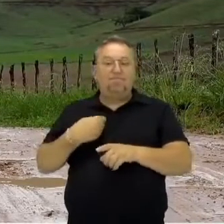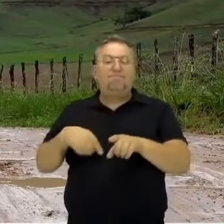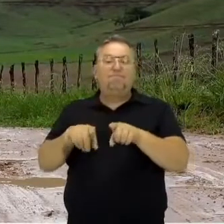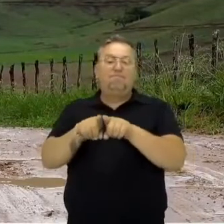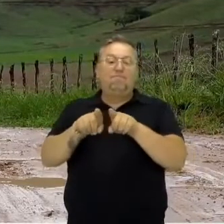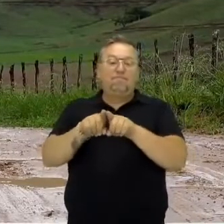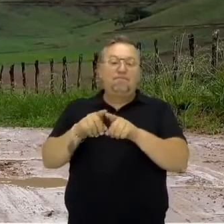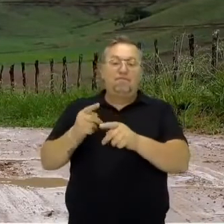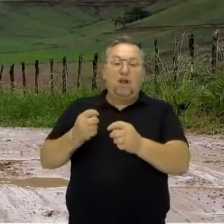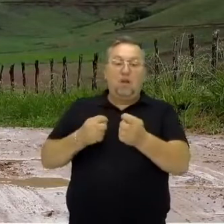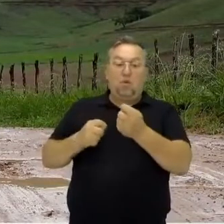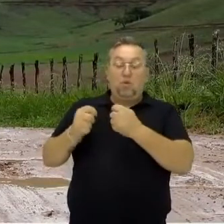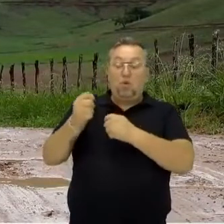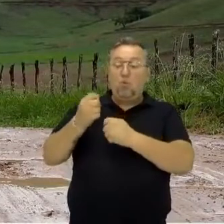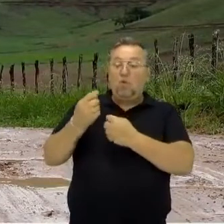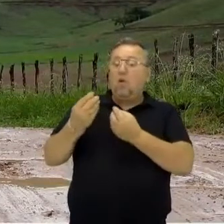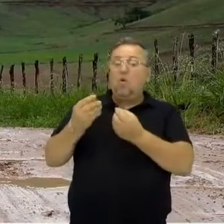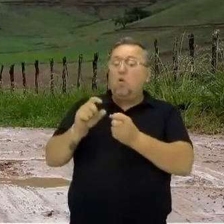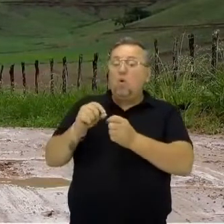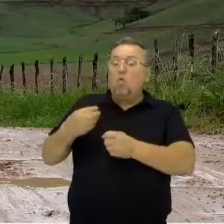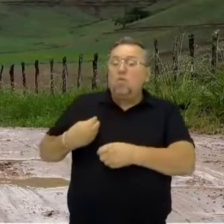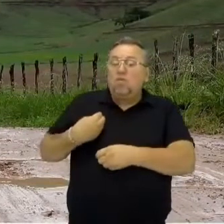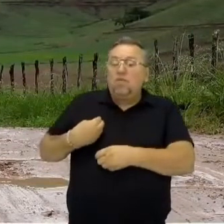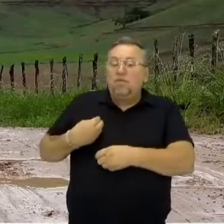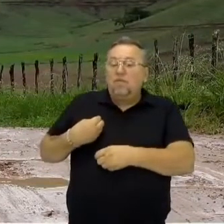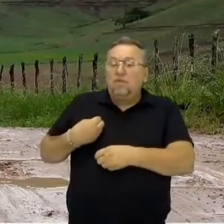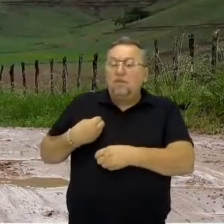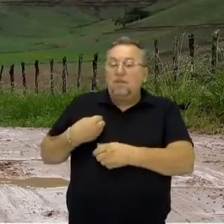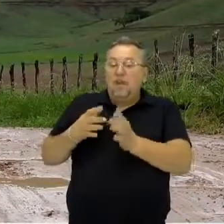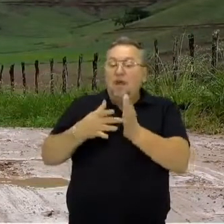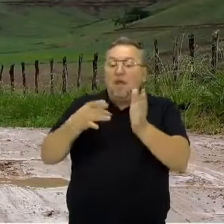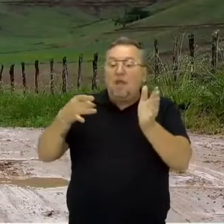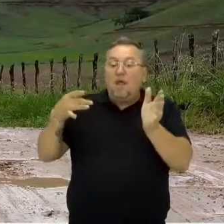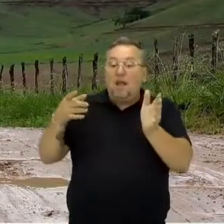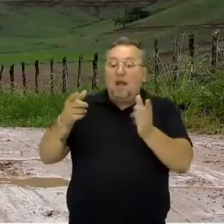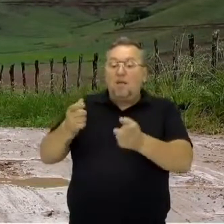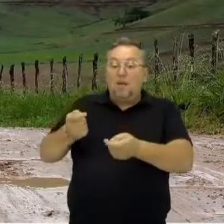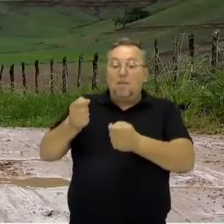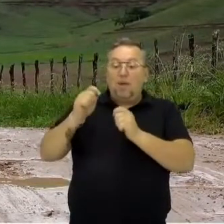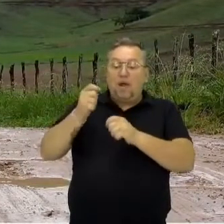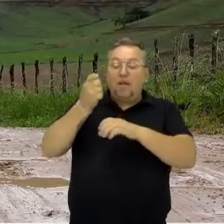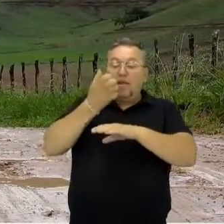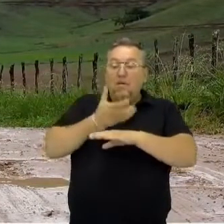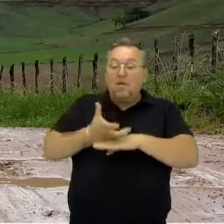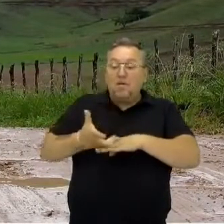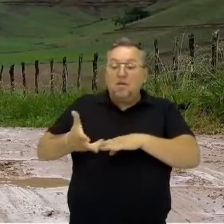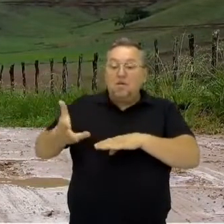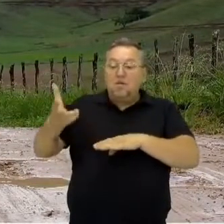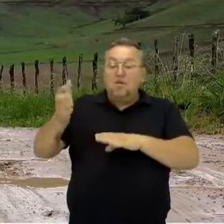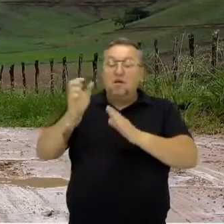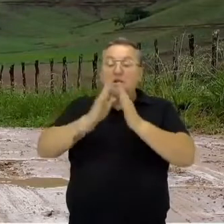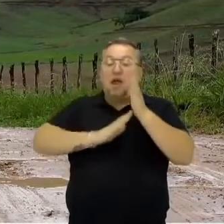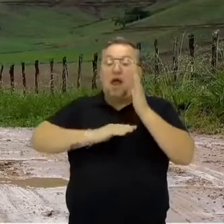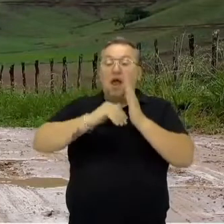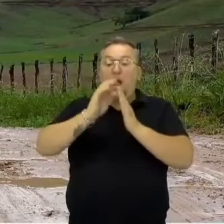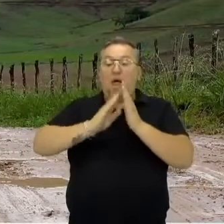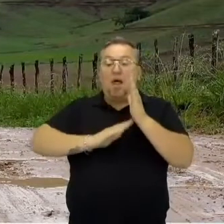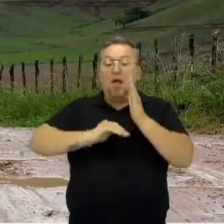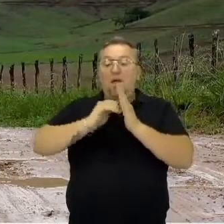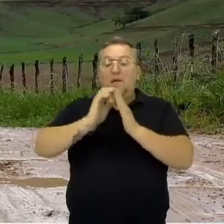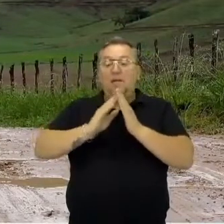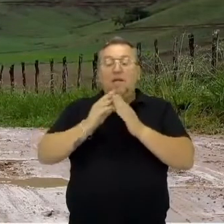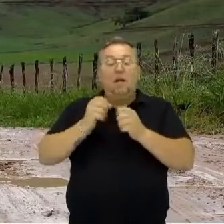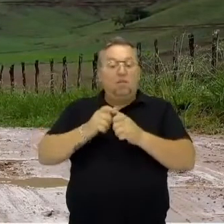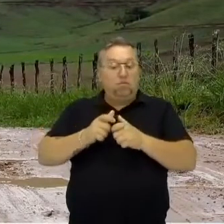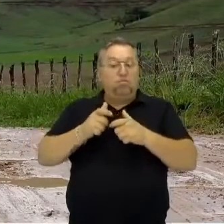presentes. Economia, como que eles viviam? Da caça, da pesca, plantação e artesanato. Então, era uma estrutura